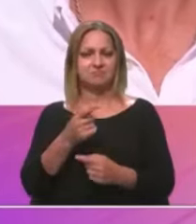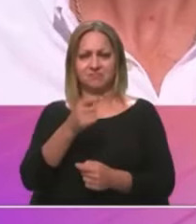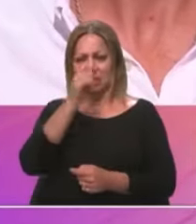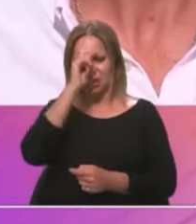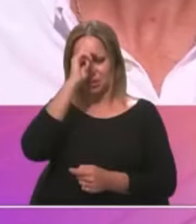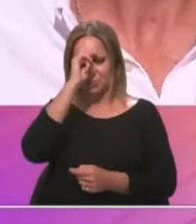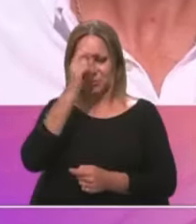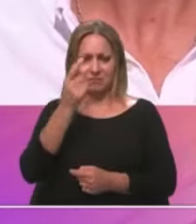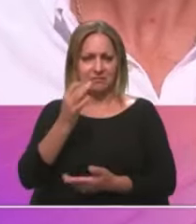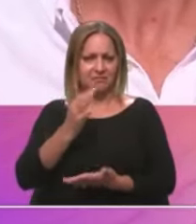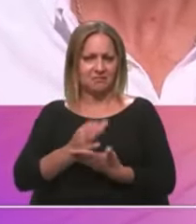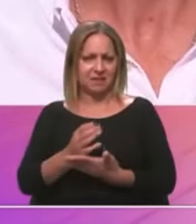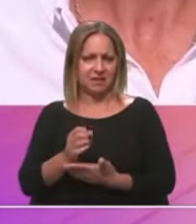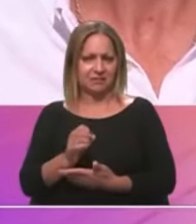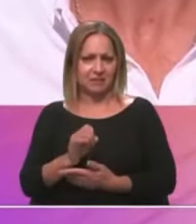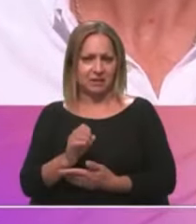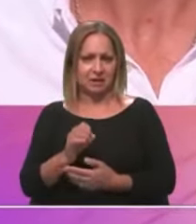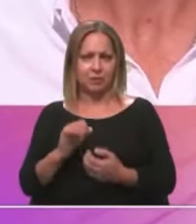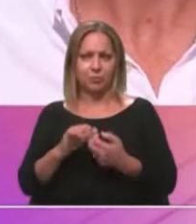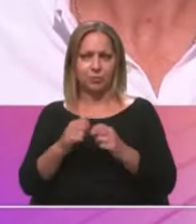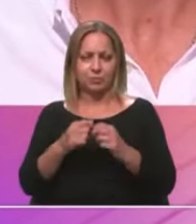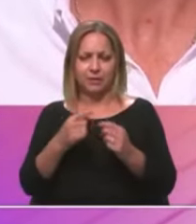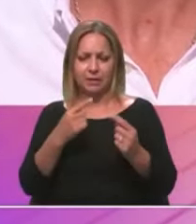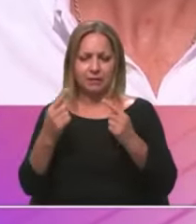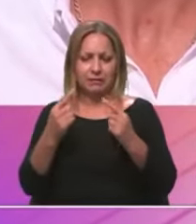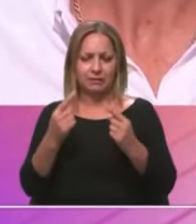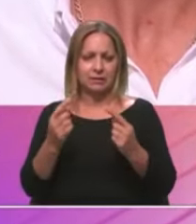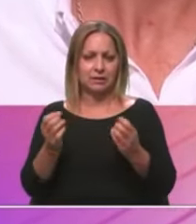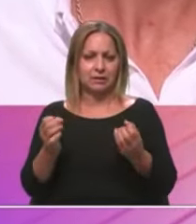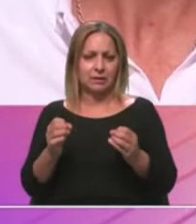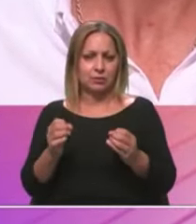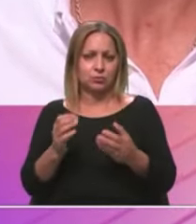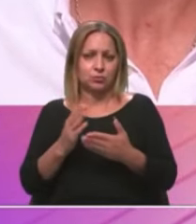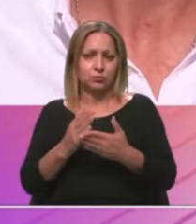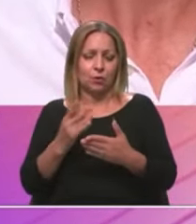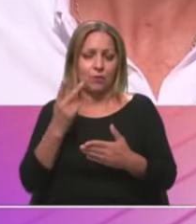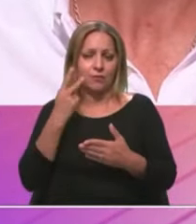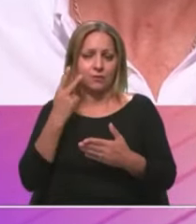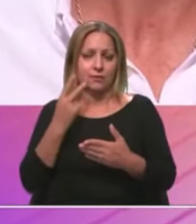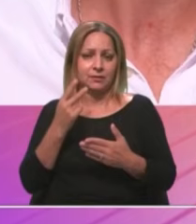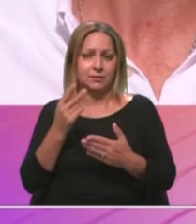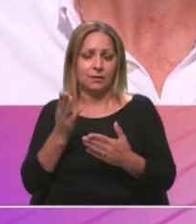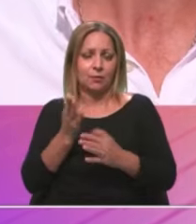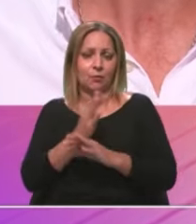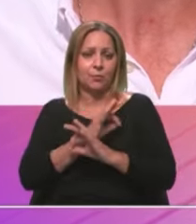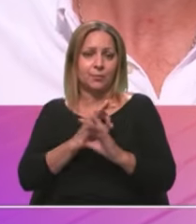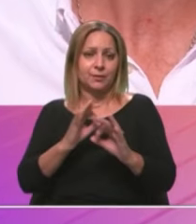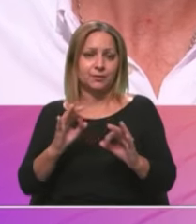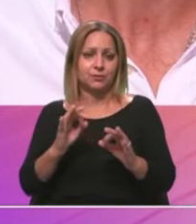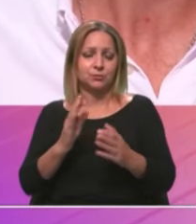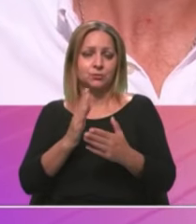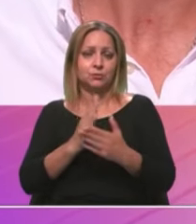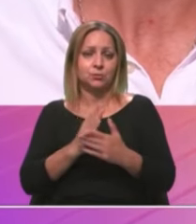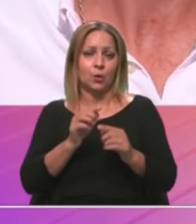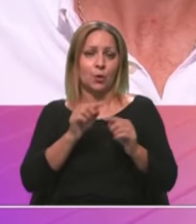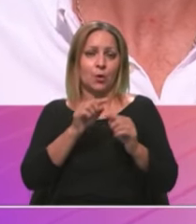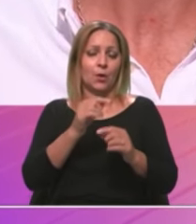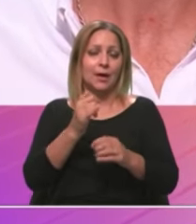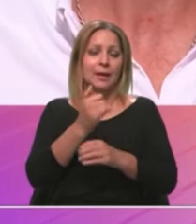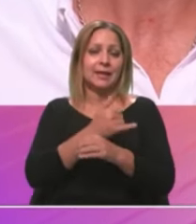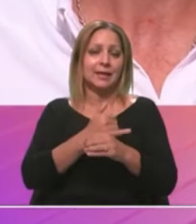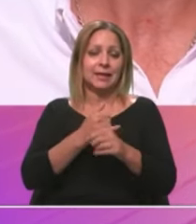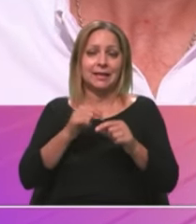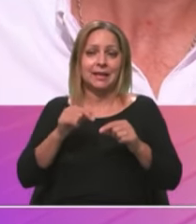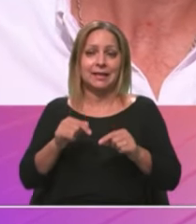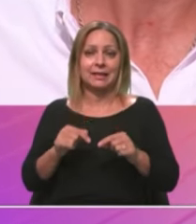faltas de educação nunca houve nada disso foi mesmo o paraíso Afinal era só lá na ilha aqui não é bem o